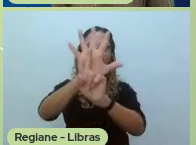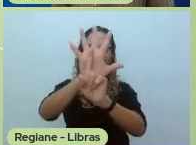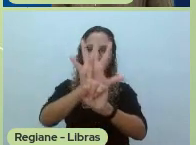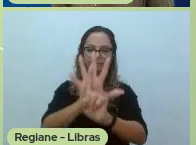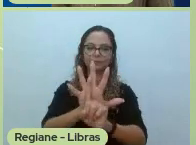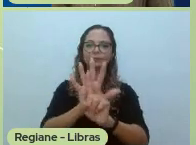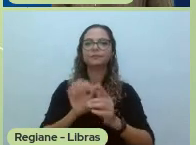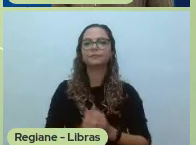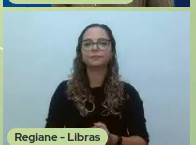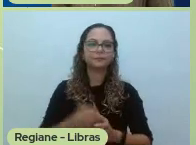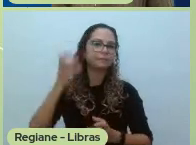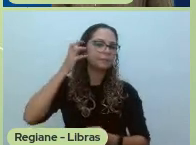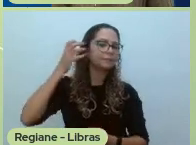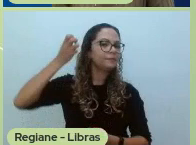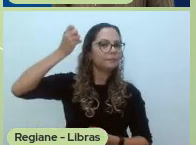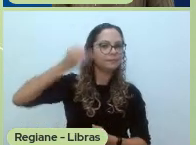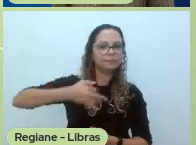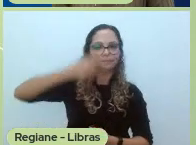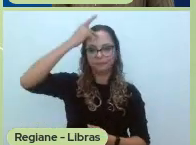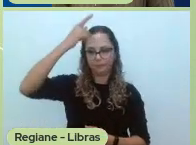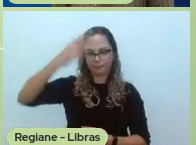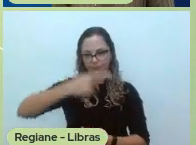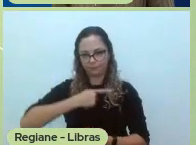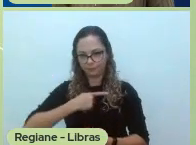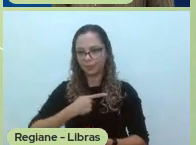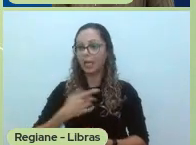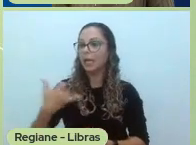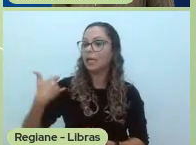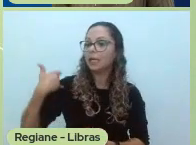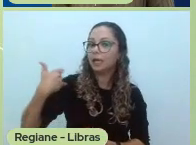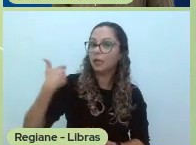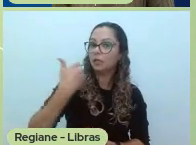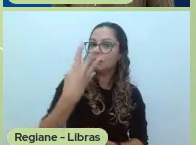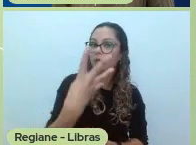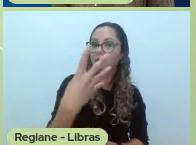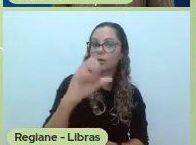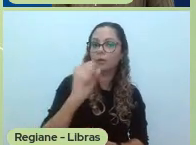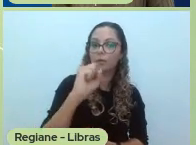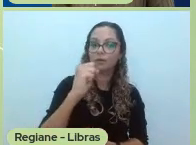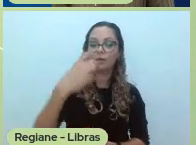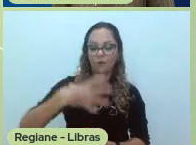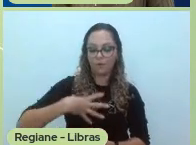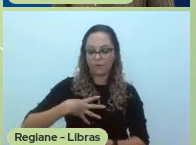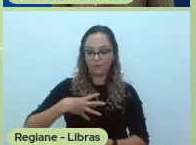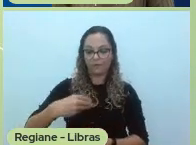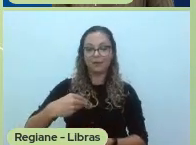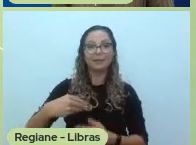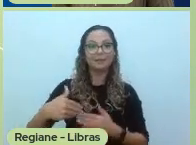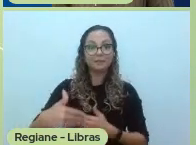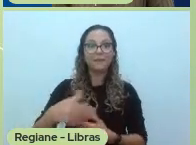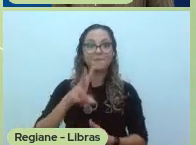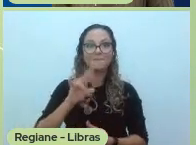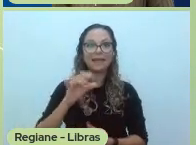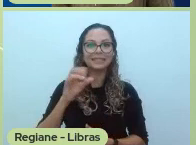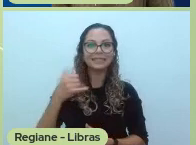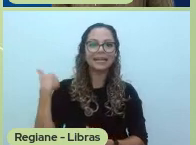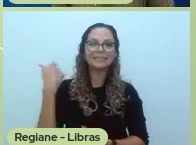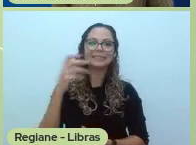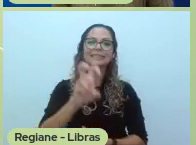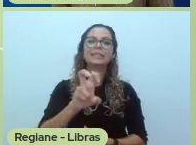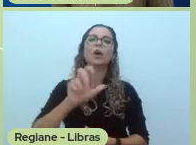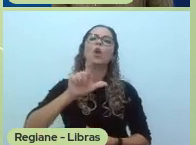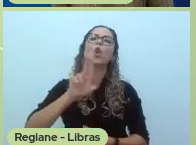descrição. Além disso, eu acho importante falar que eu tenho 48 anos, um filho que vai fazer 5 anos semana que vem, Luiz